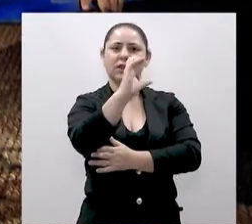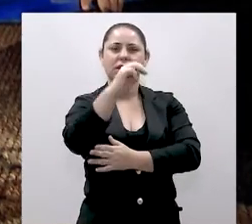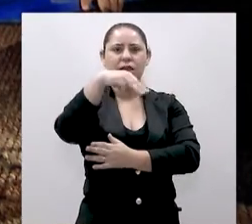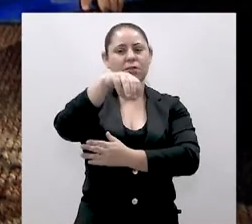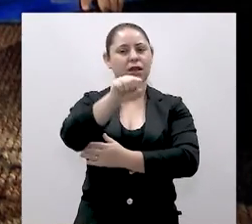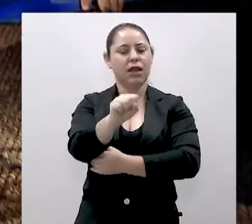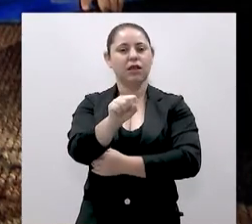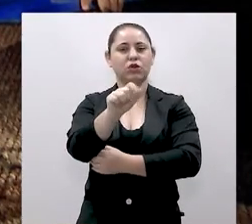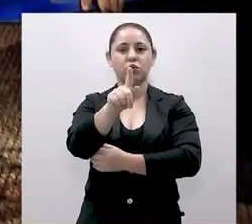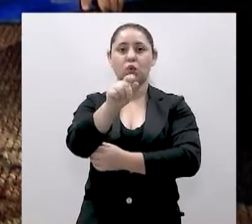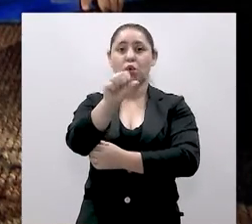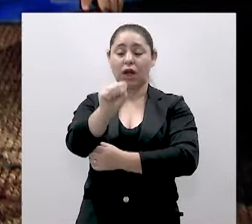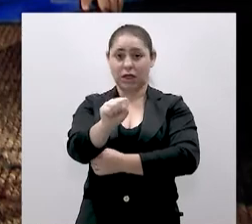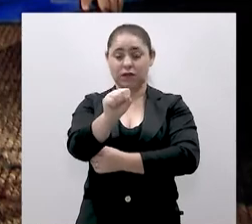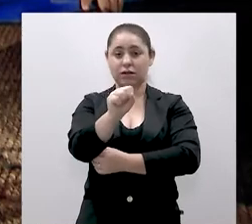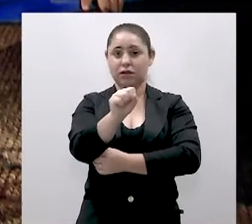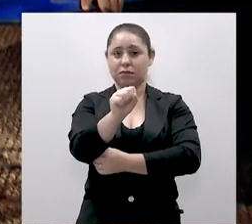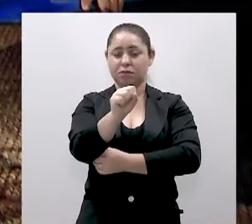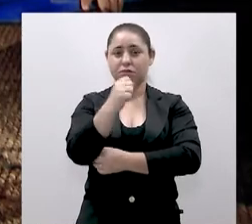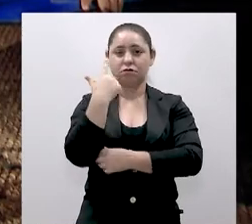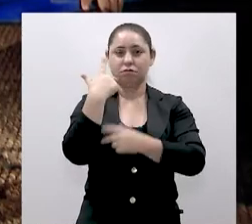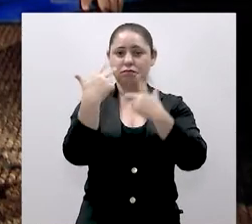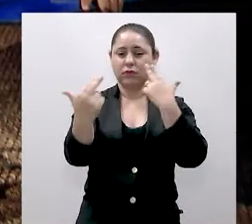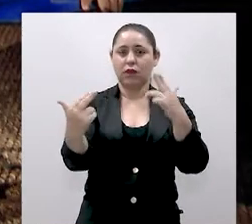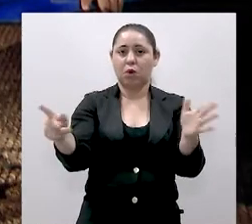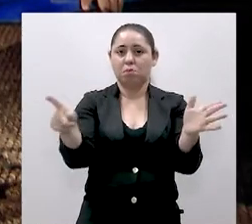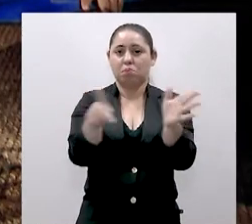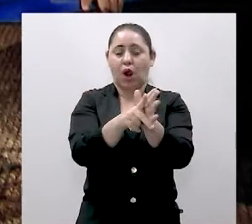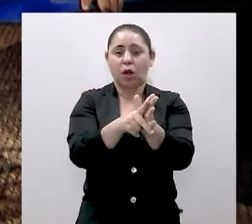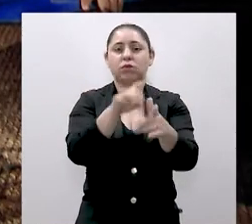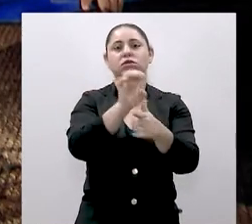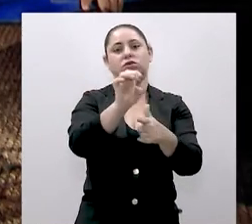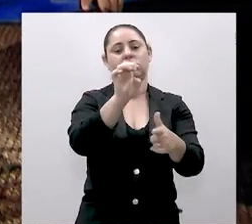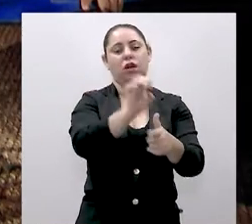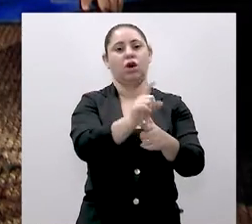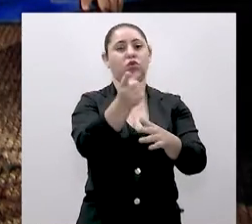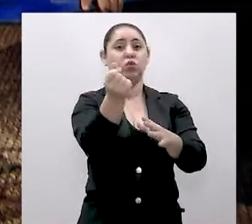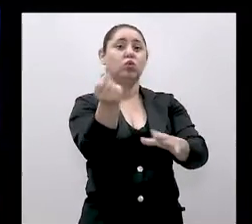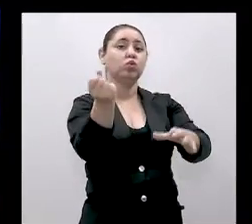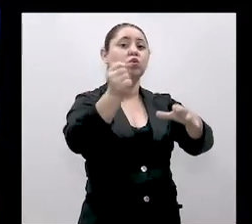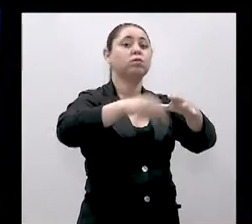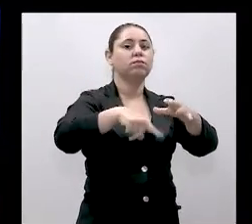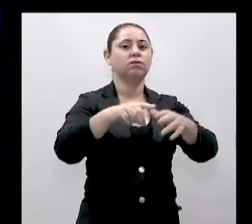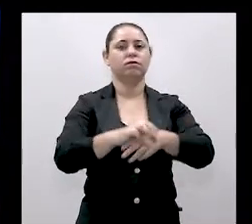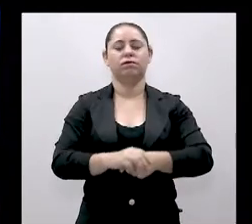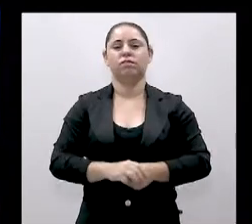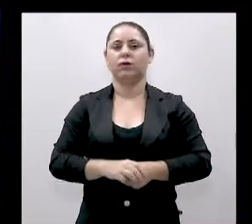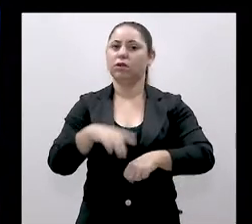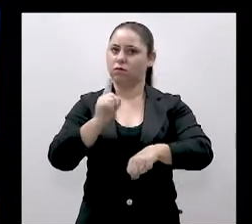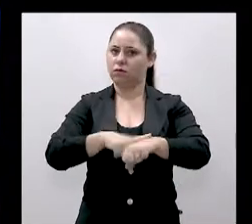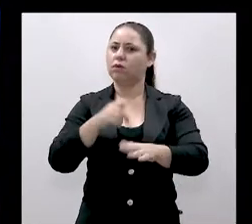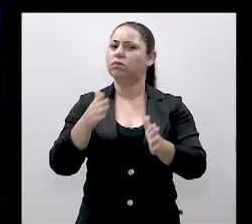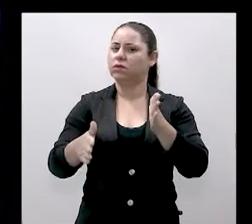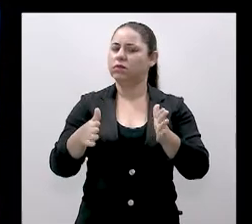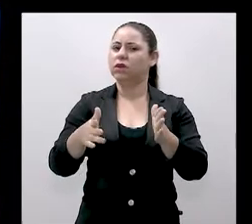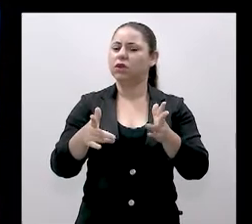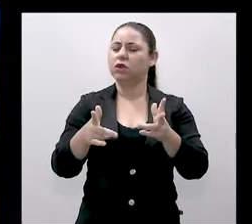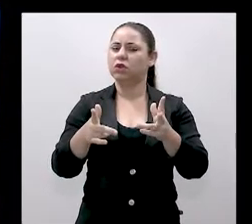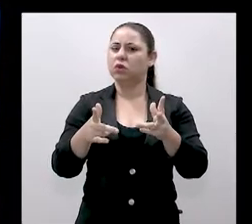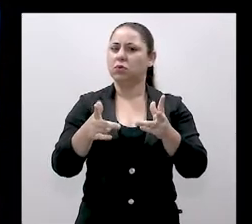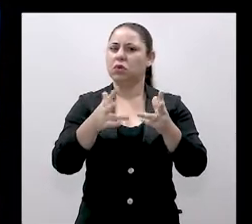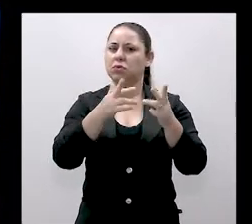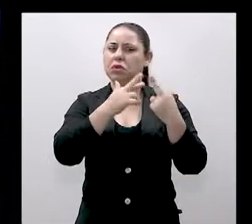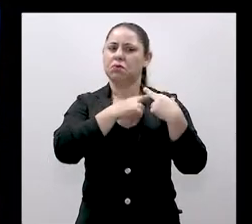receita o ICMS do gás natural vem todo ele para o cofre do estado estado e em determinados momentos